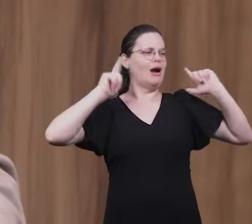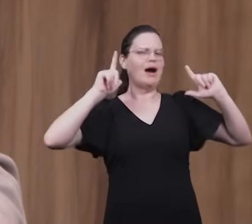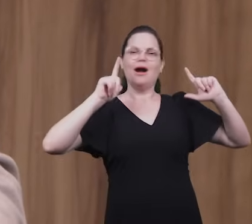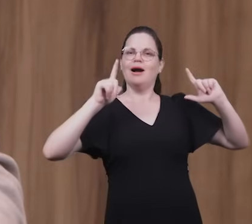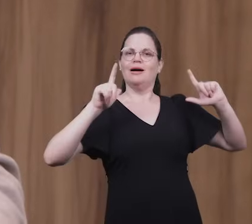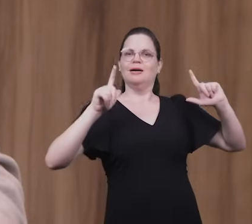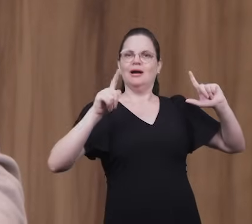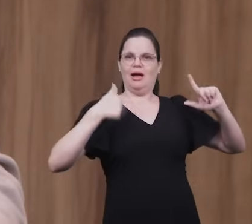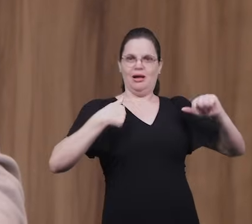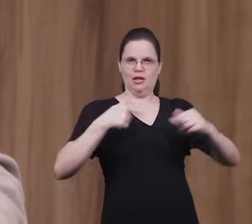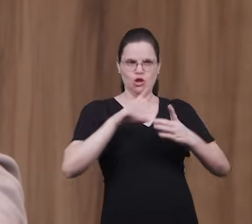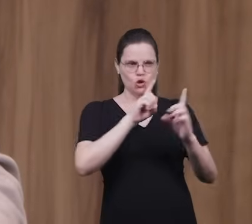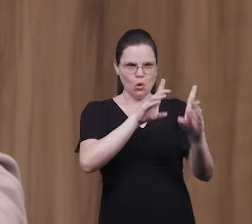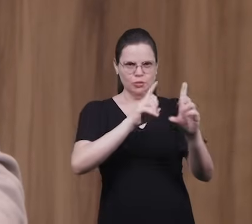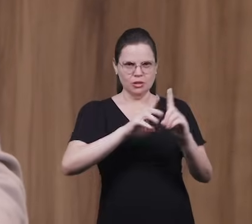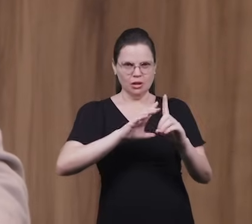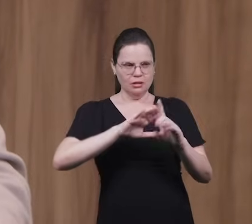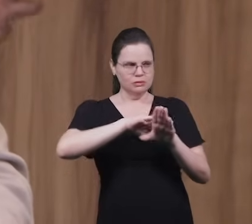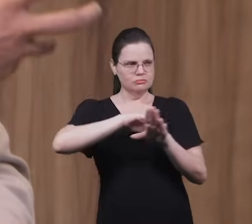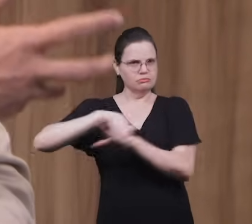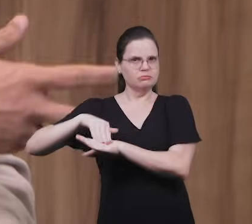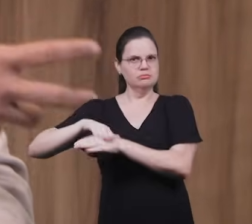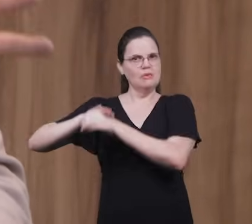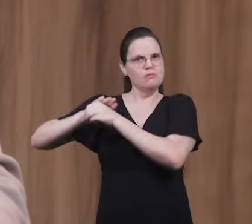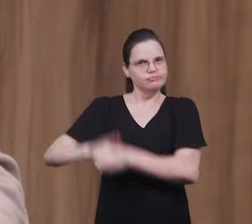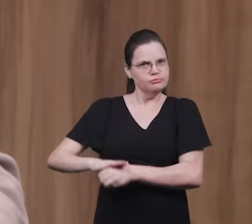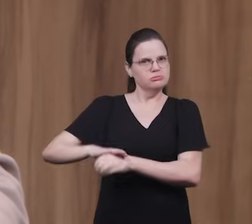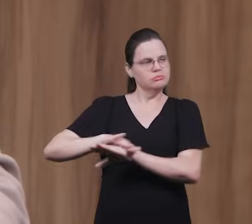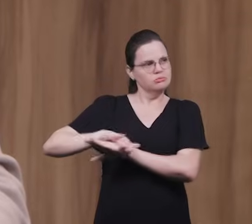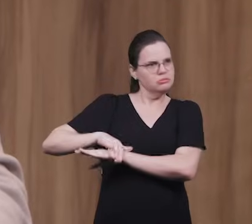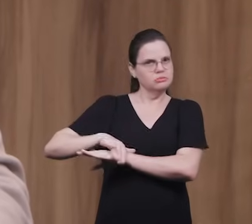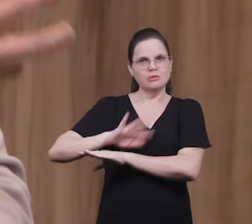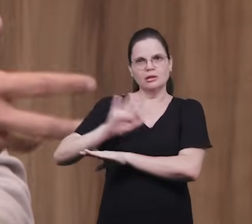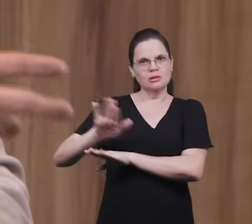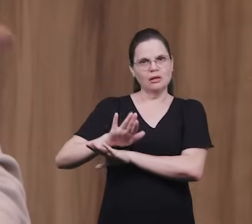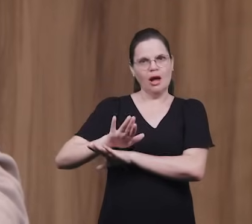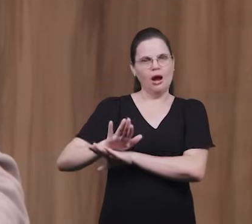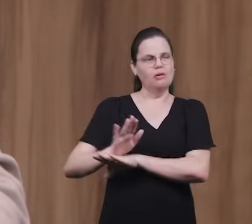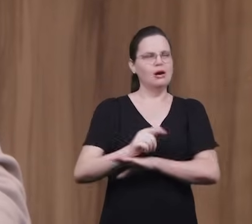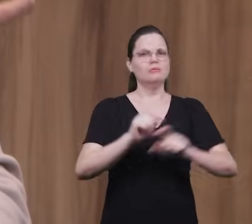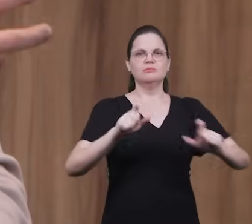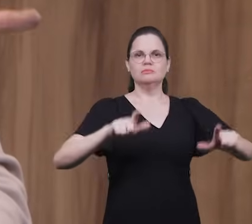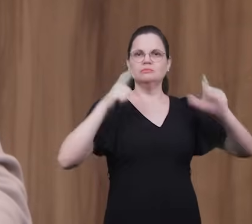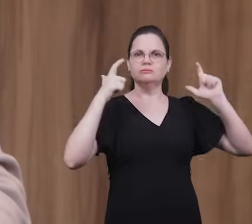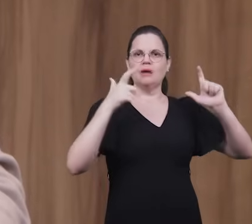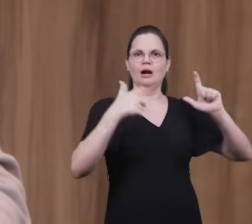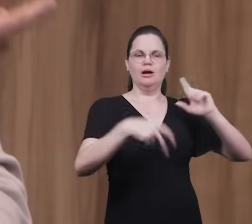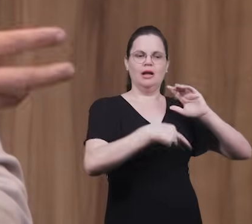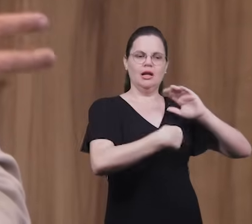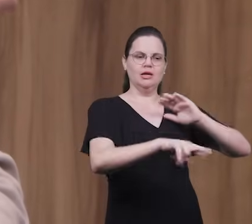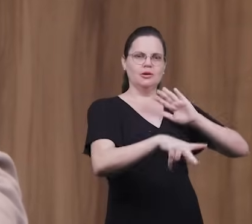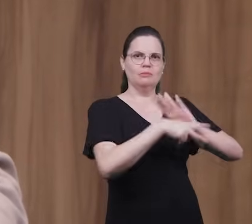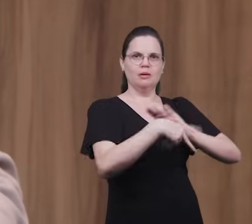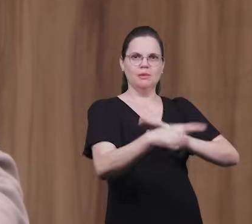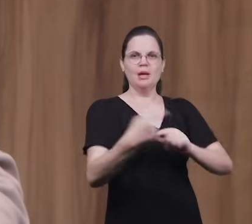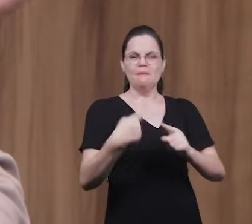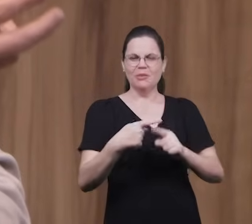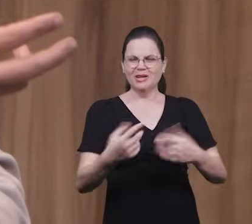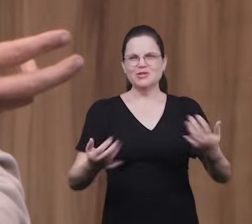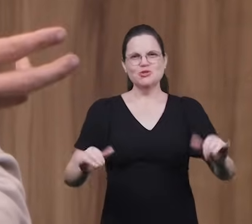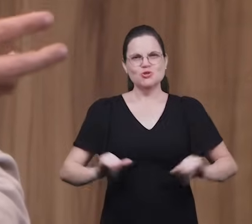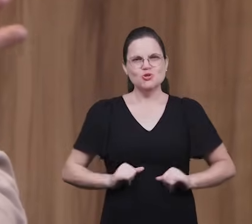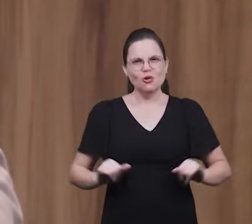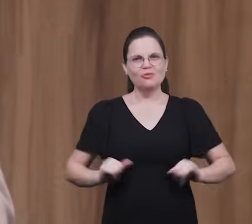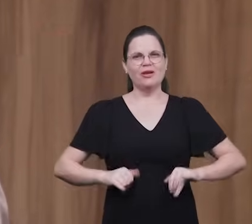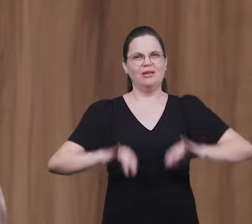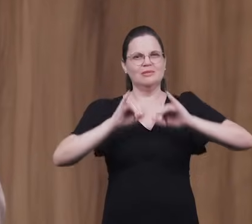mais prevalece como uma igreja sofredora, aquele remanescente, aqueles poucos que estavam sofrendo, que estavam confessando